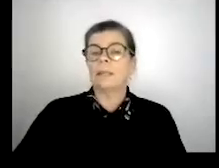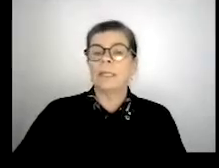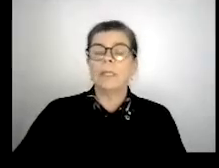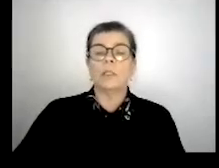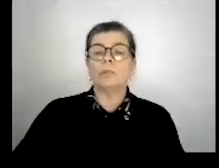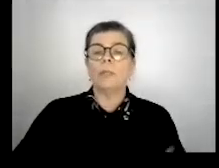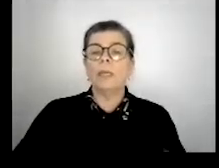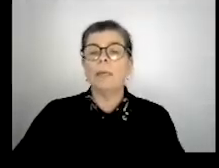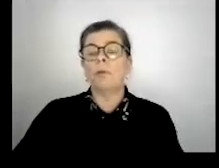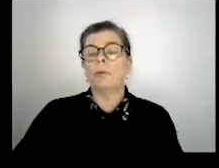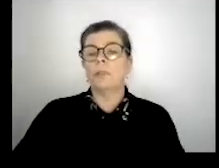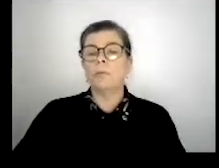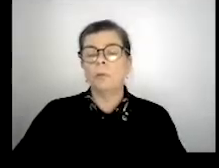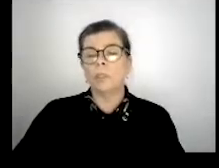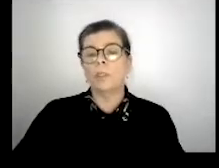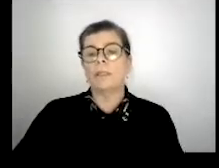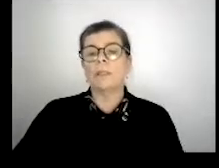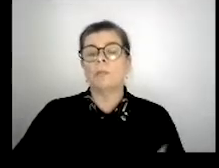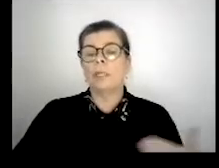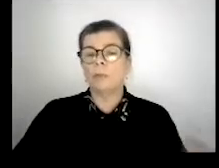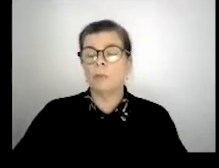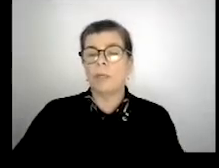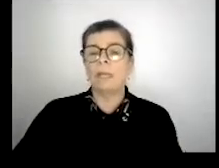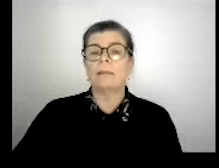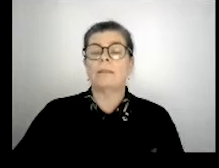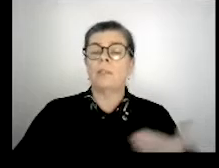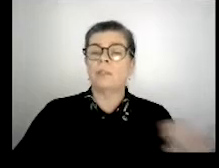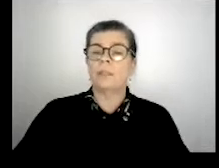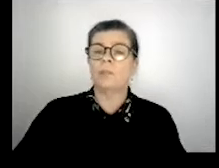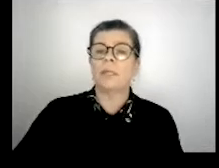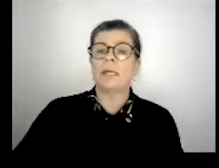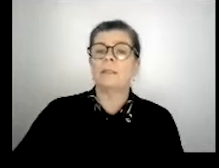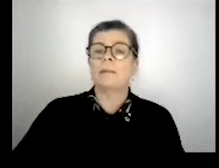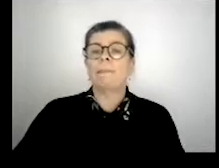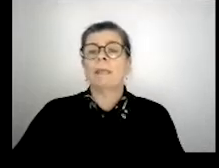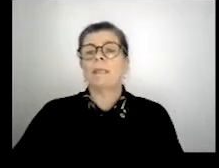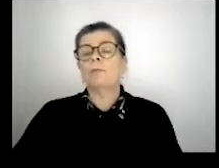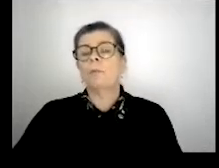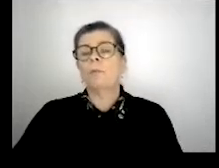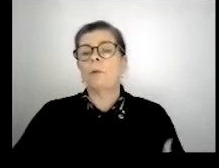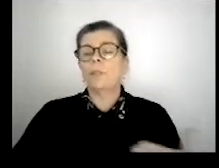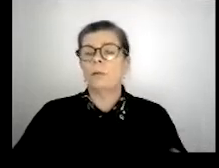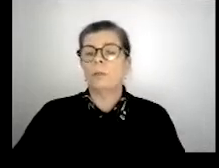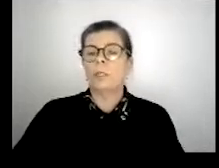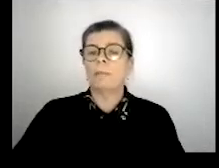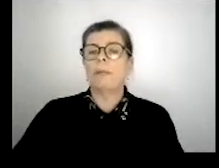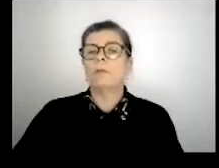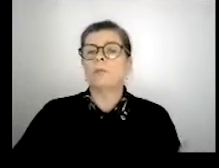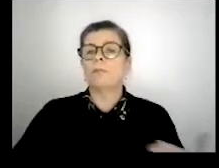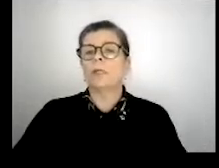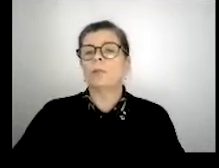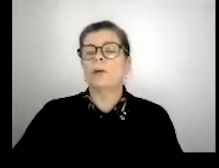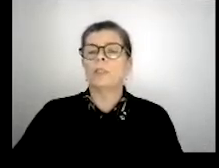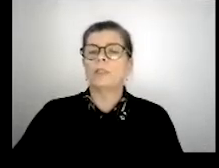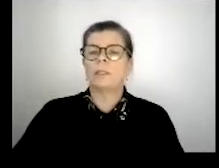das áreas críticas, UTI, bloco cirúrgico, agilização de leitos de UTI, agilização de salas, tem todo o apoio diagnóstico